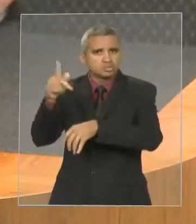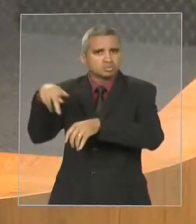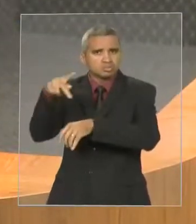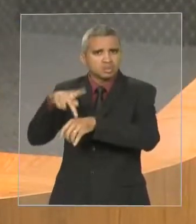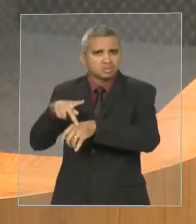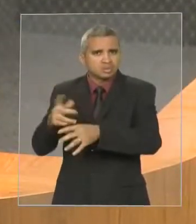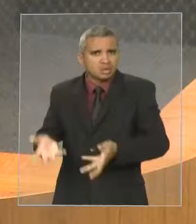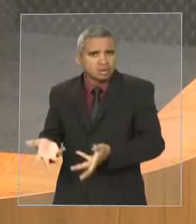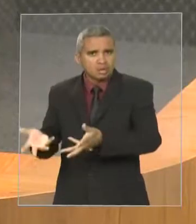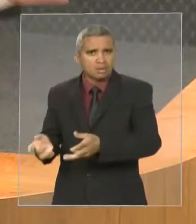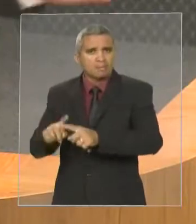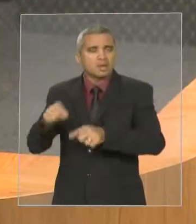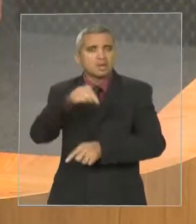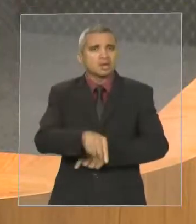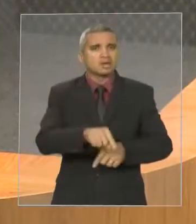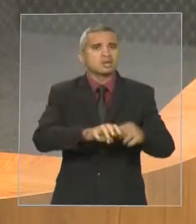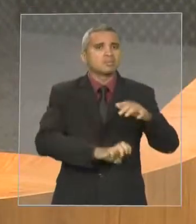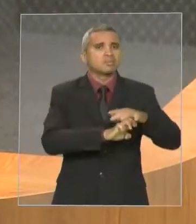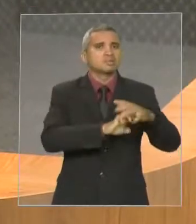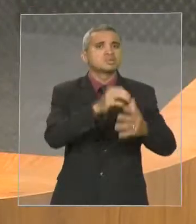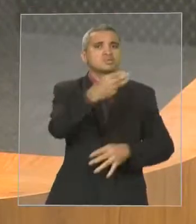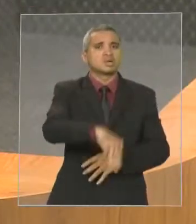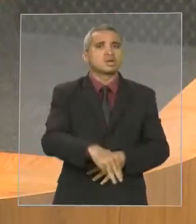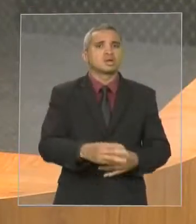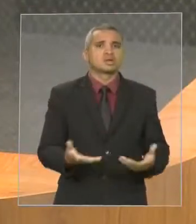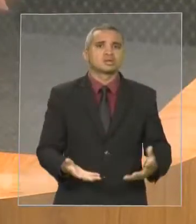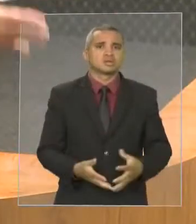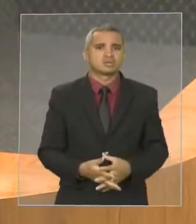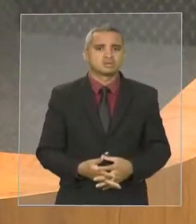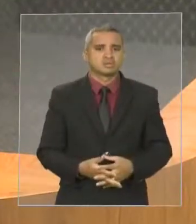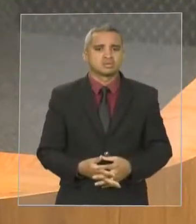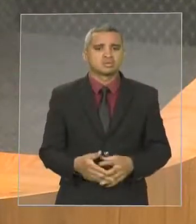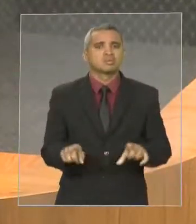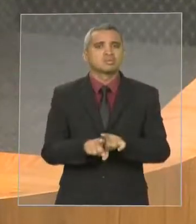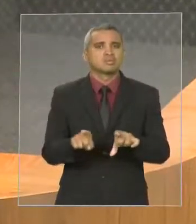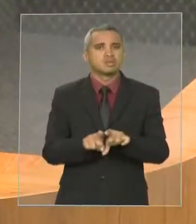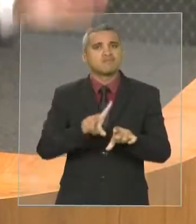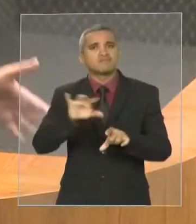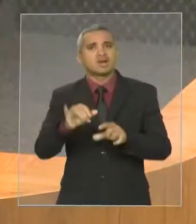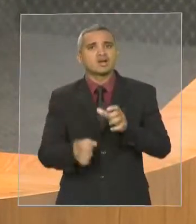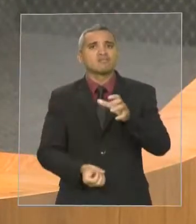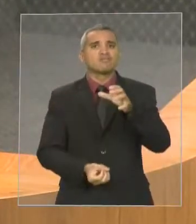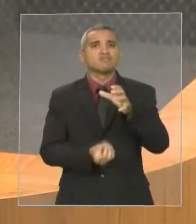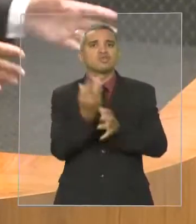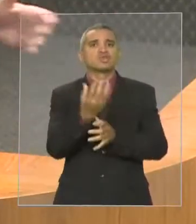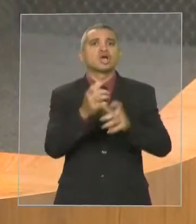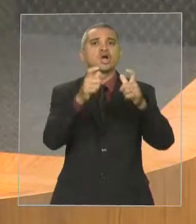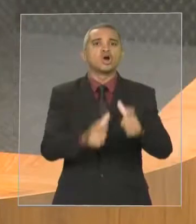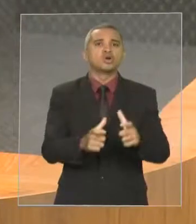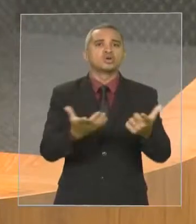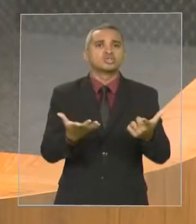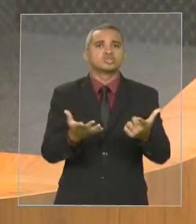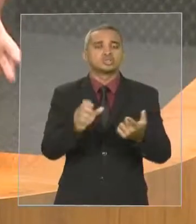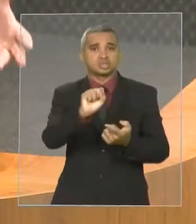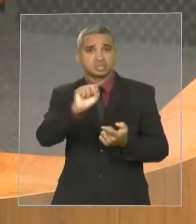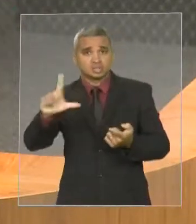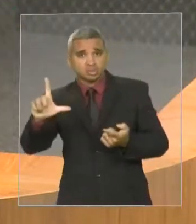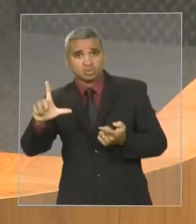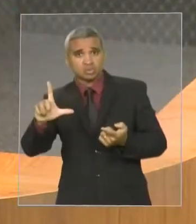que discutir. Onde vai ser feito esse empreendimento? Vai ser na ilha de São Luís, que já tem a Alcoa, já tem a Vale, que tem